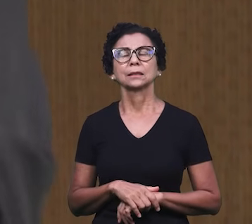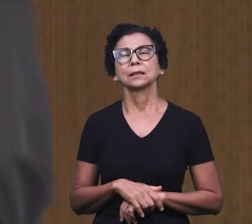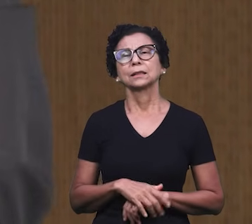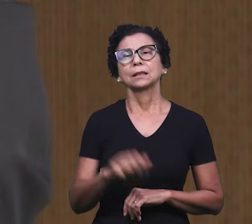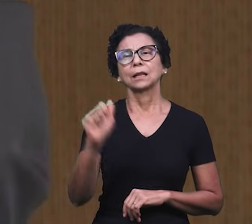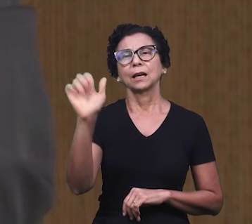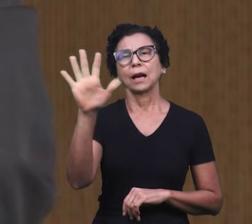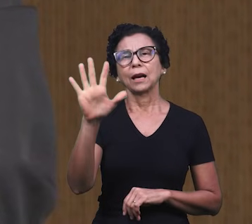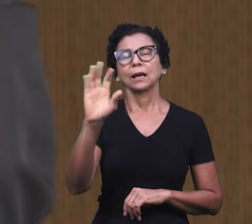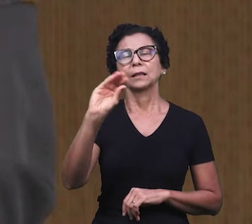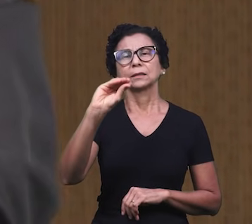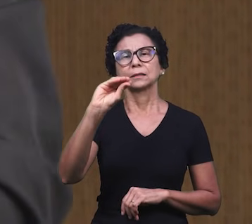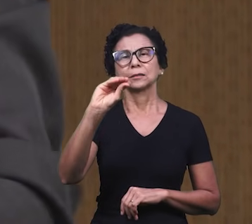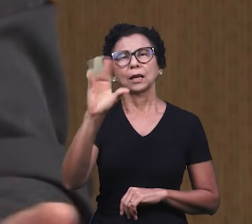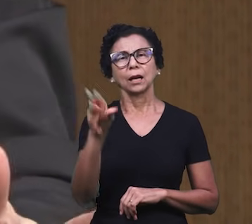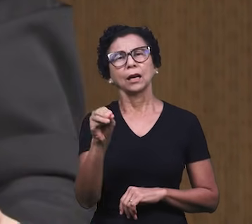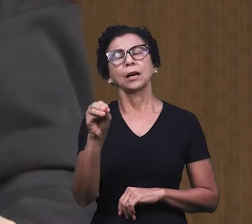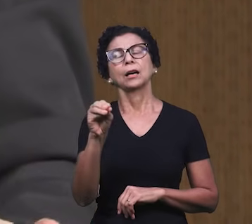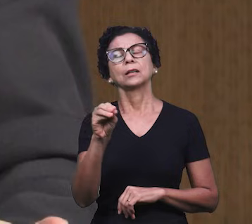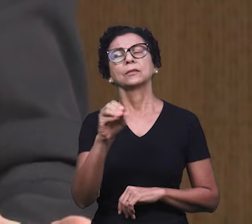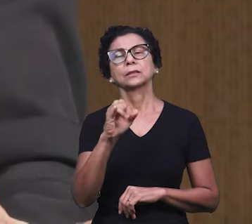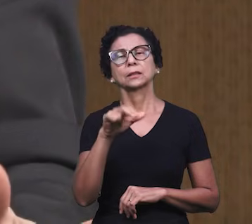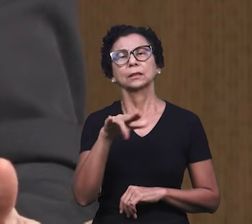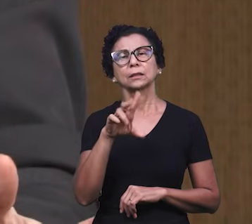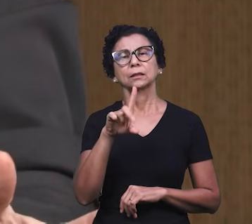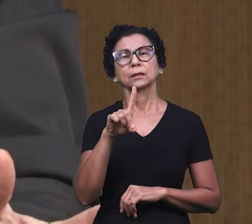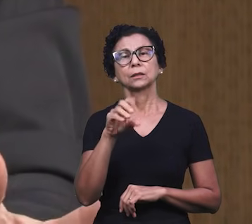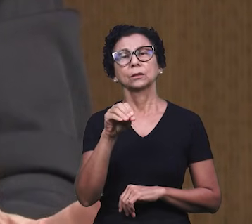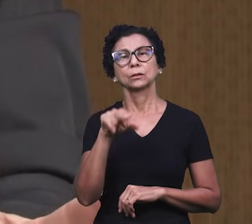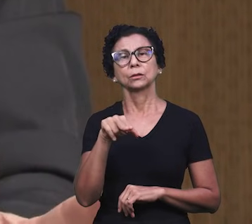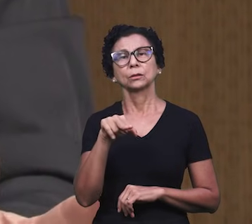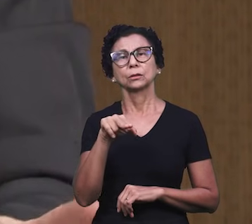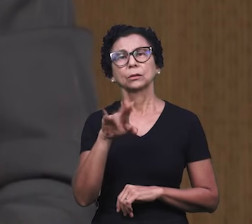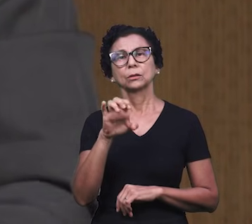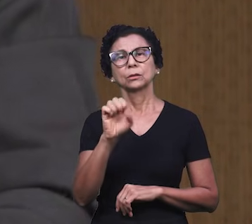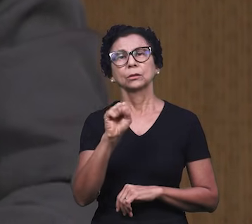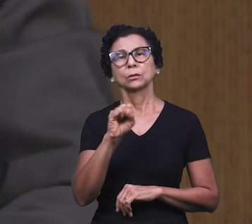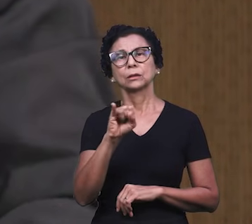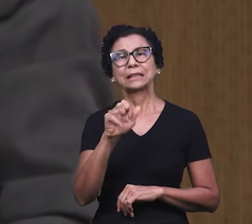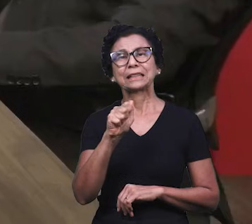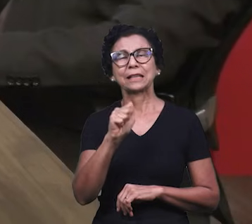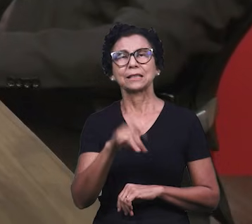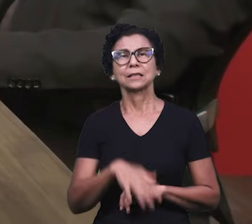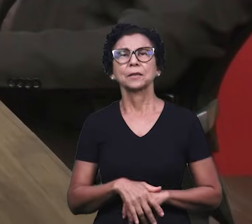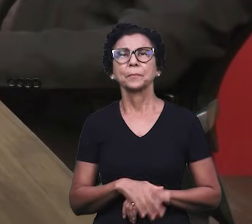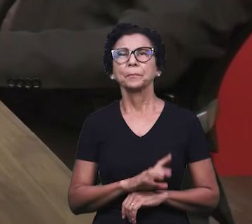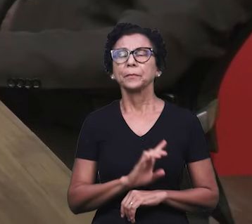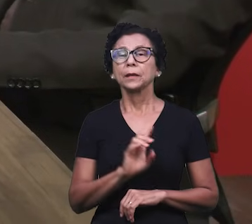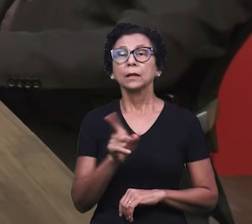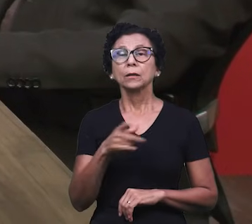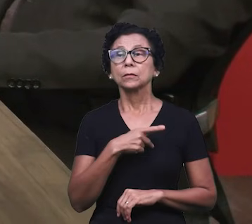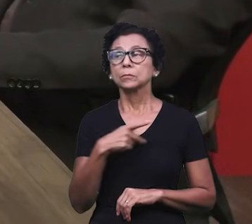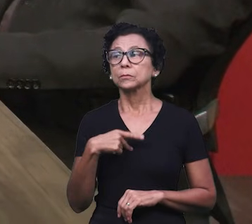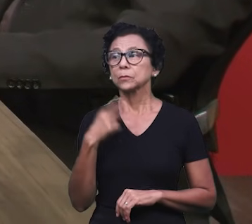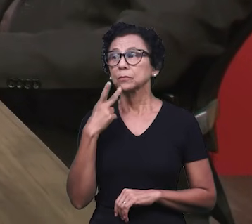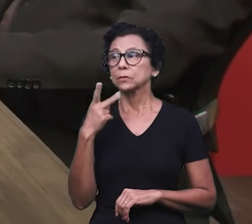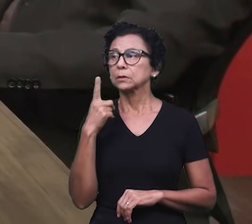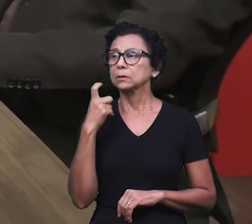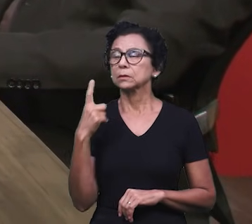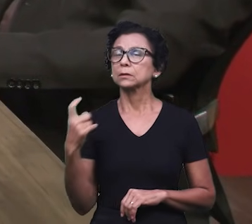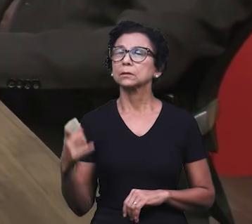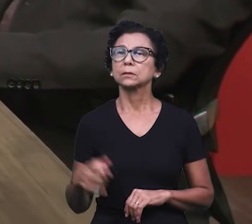asiáticos, Indonésia e tudo. Então o alcance, de fato, ele foi muito grande. É interessante, pastor Ian está falando isso aí.